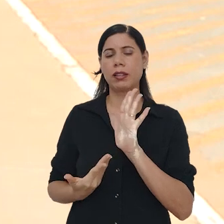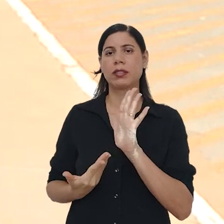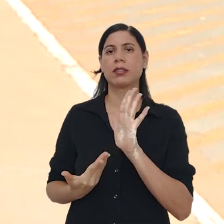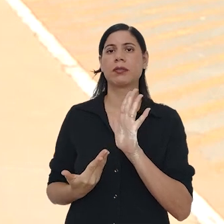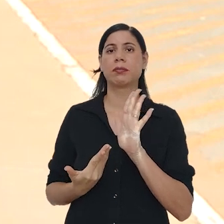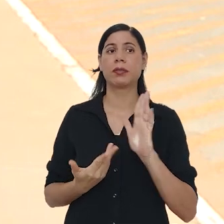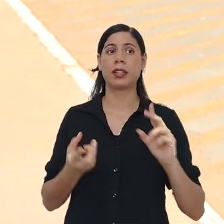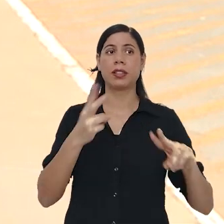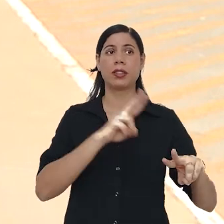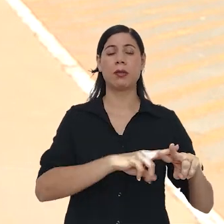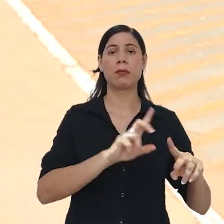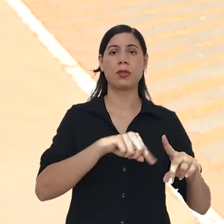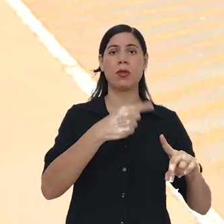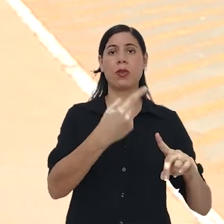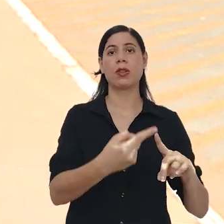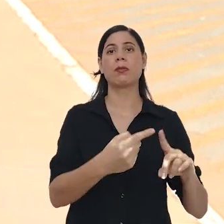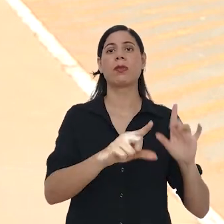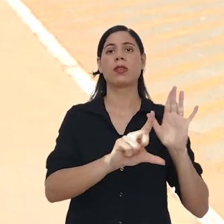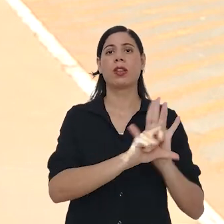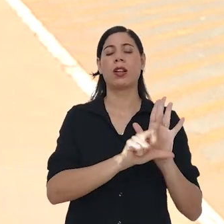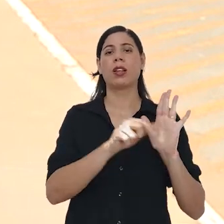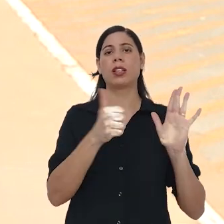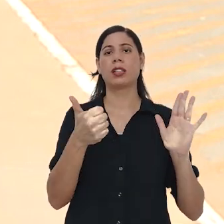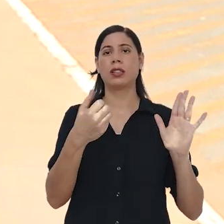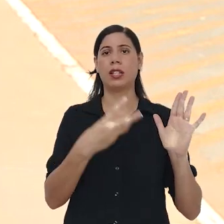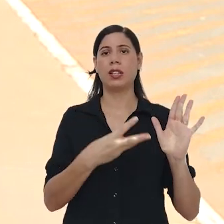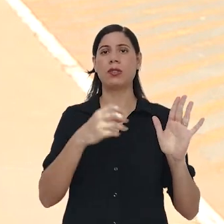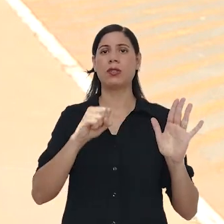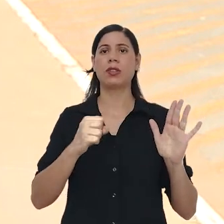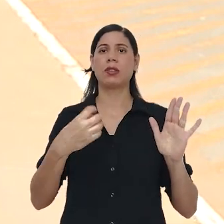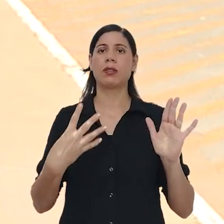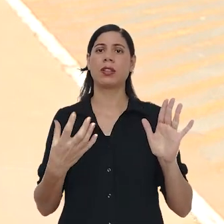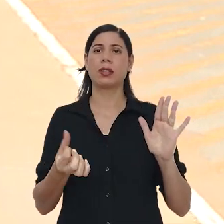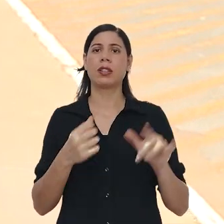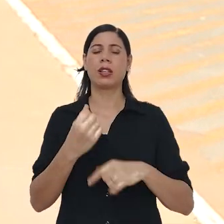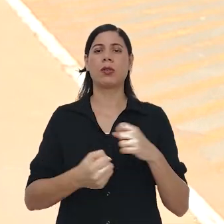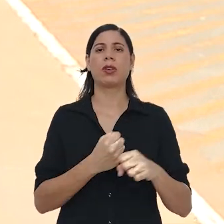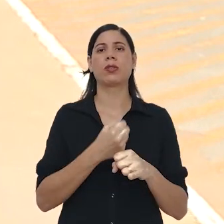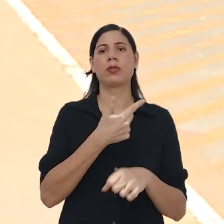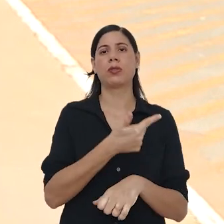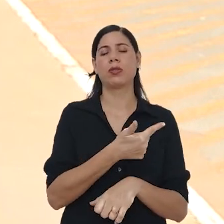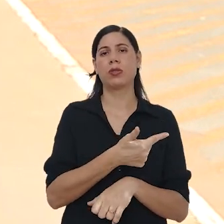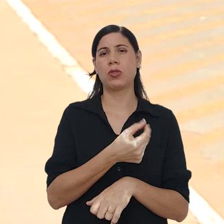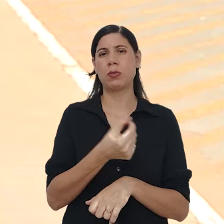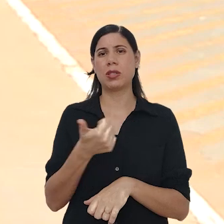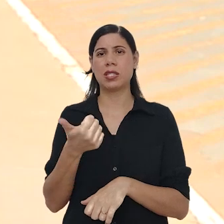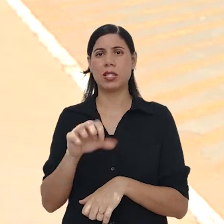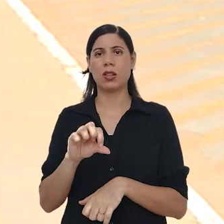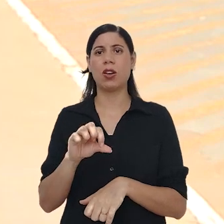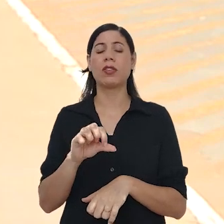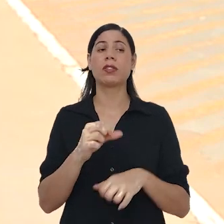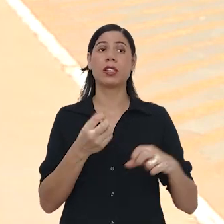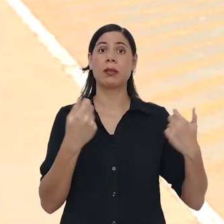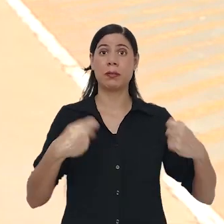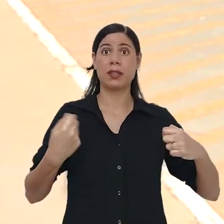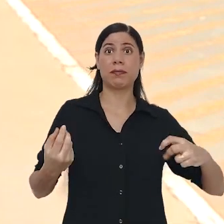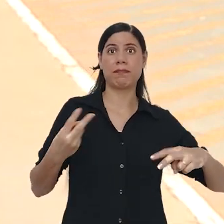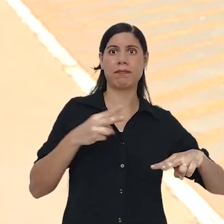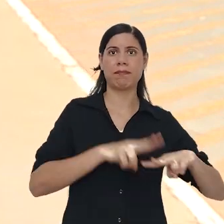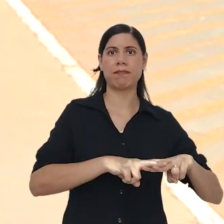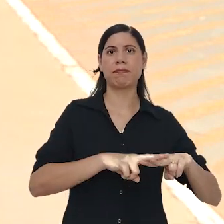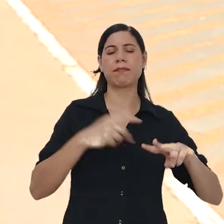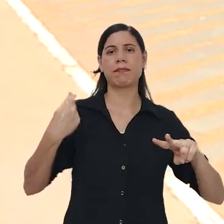Como a prisão ocorreu depois da Lei 13.846 de 2019, que exige que o regime do segurado seja